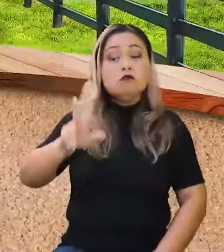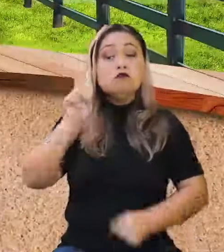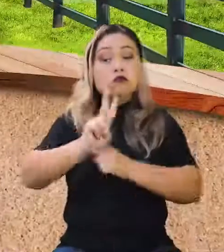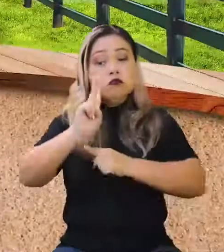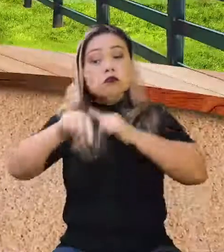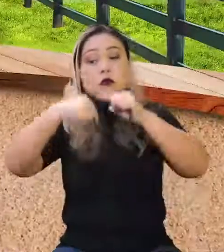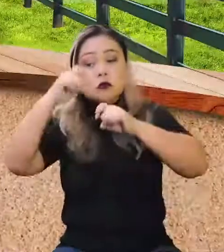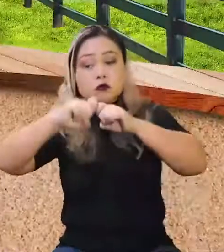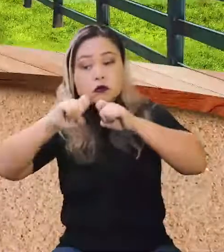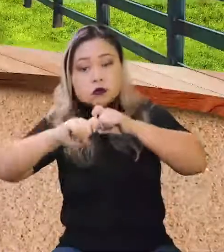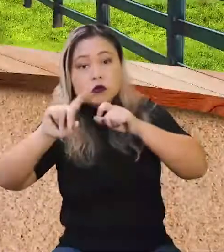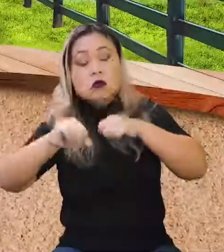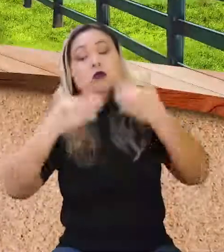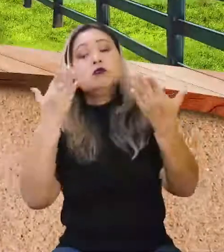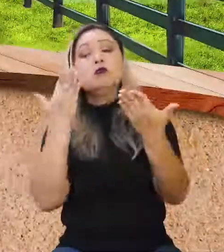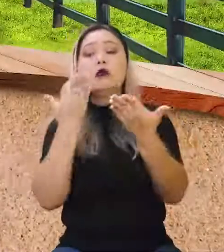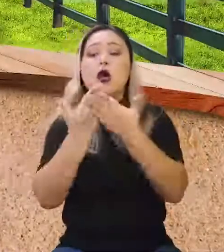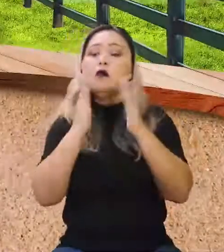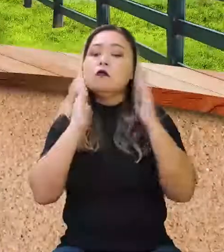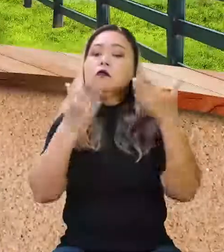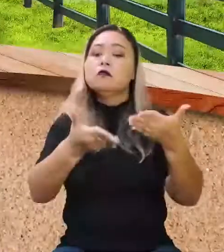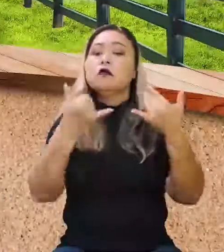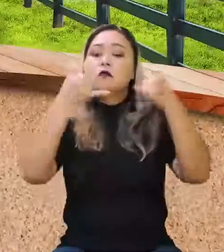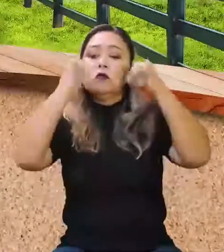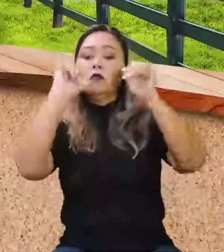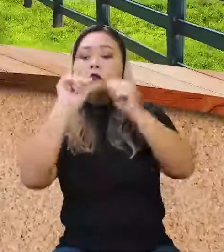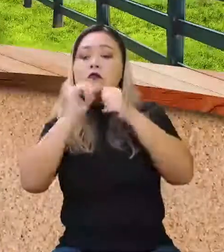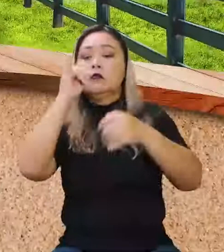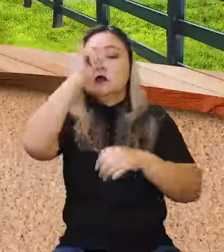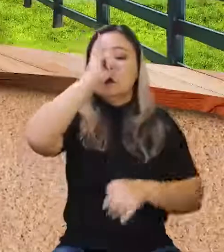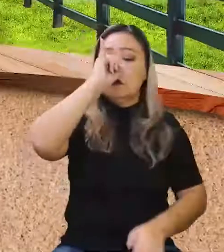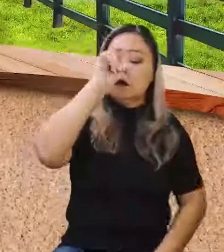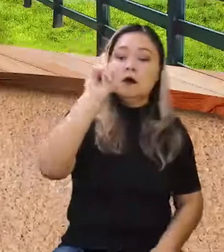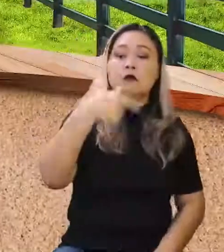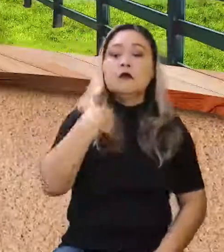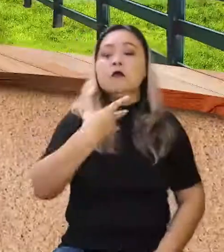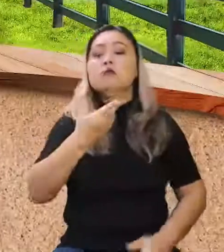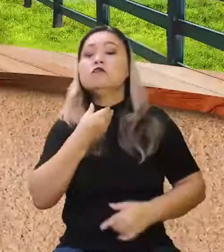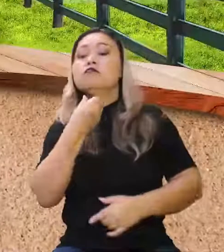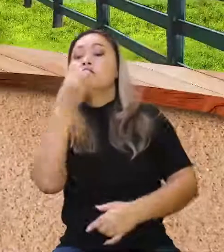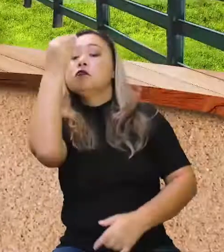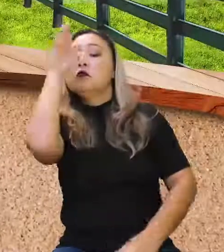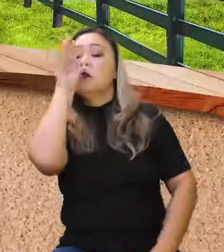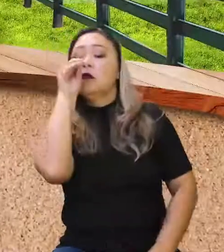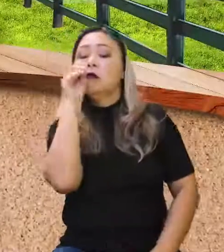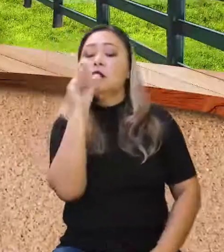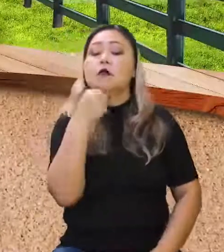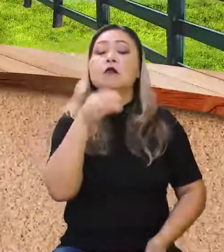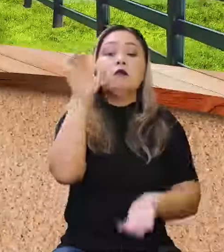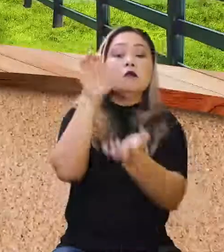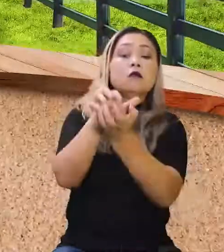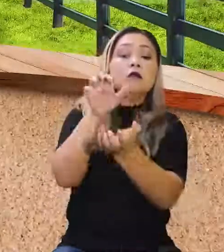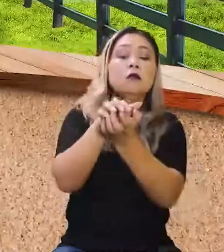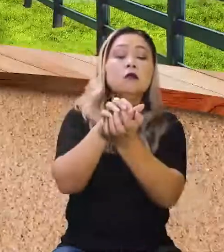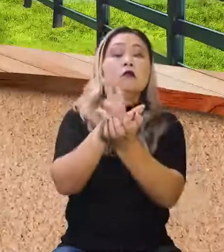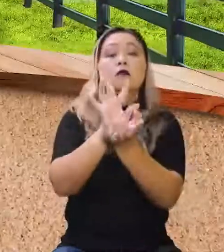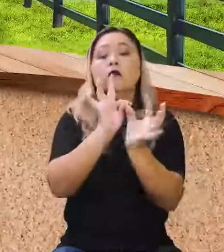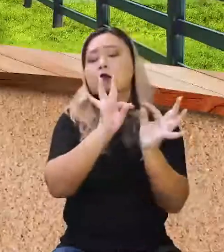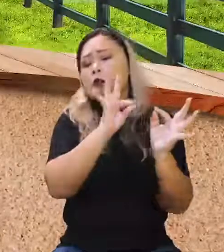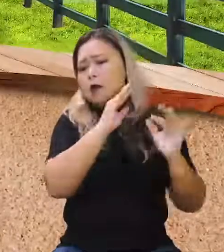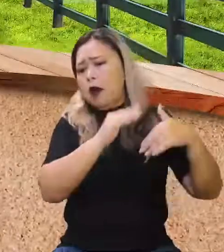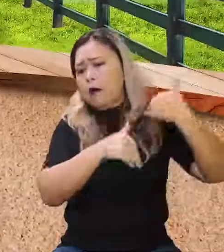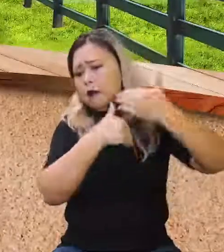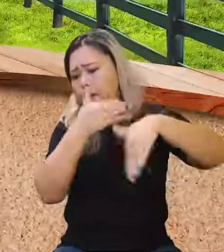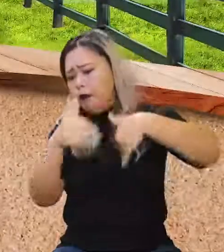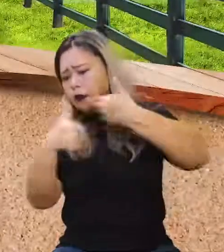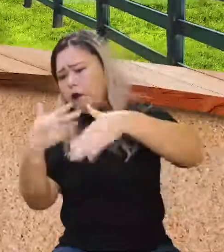plantel. Aí vai ser aula só de reprodução de bovinos, suínos, avestruz, jacaré. A gente vai fazer